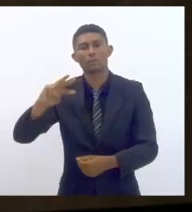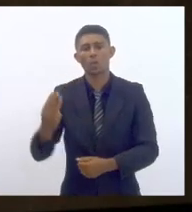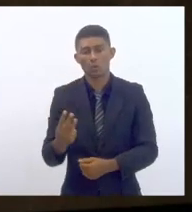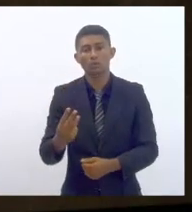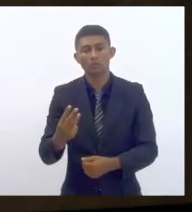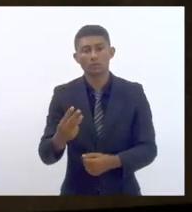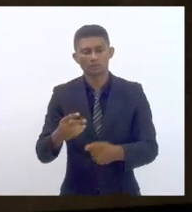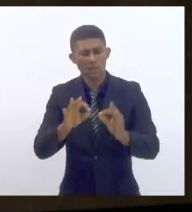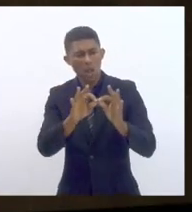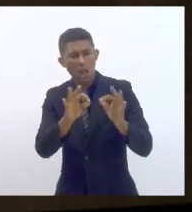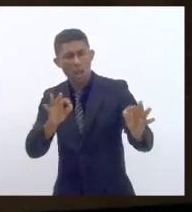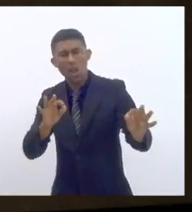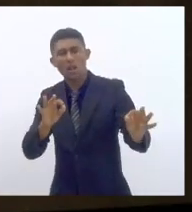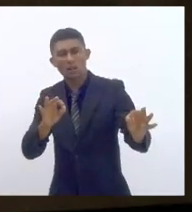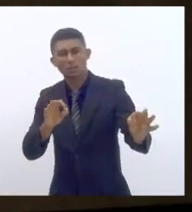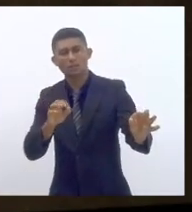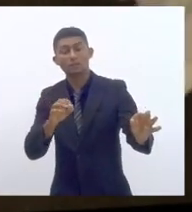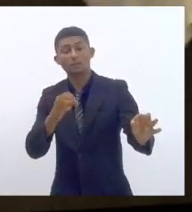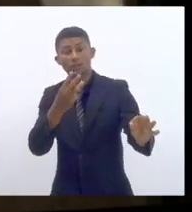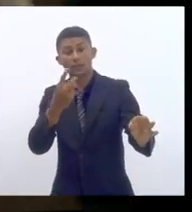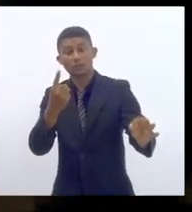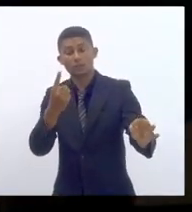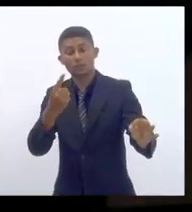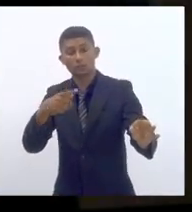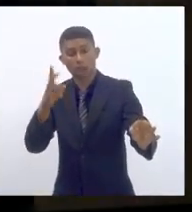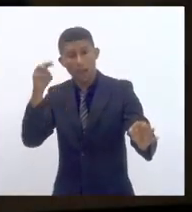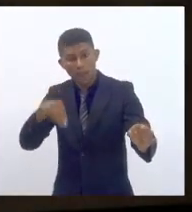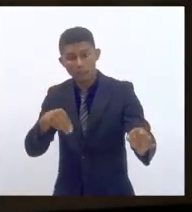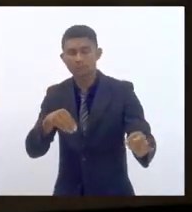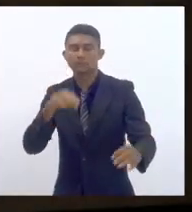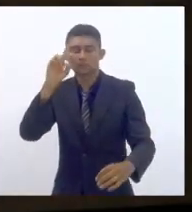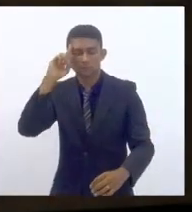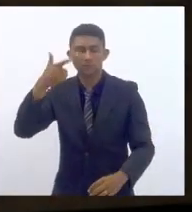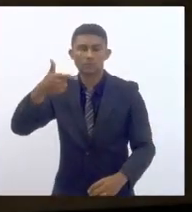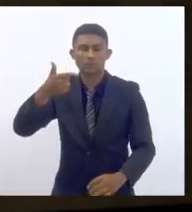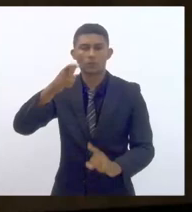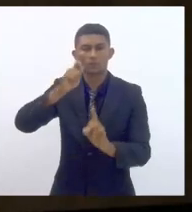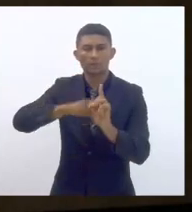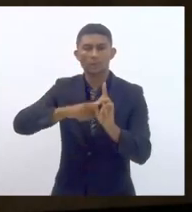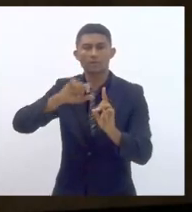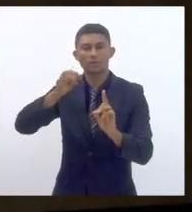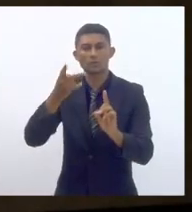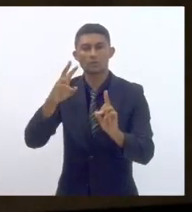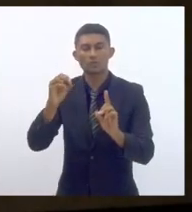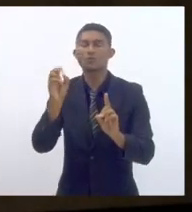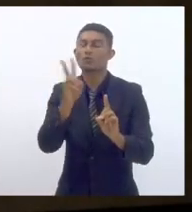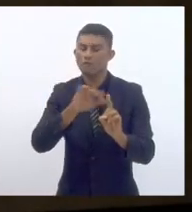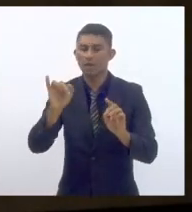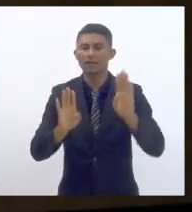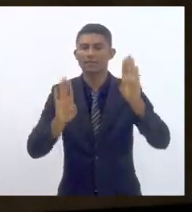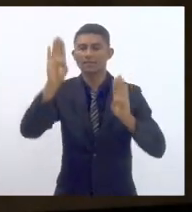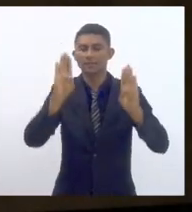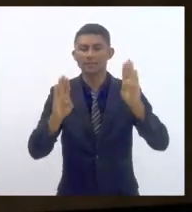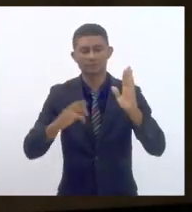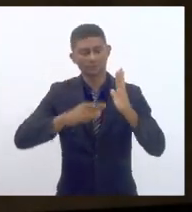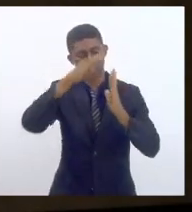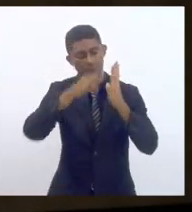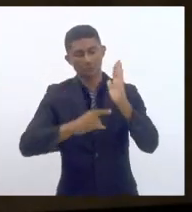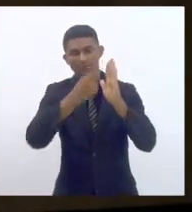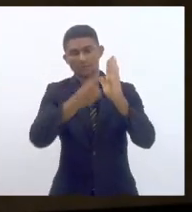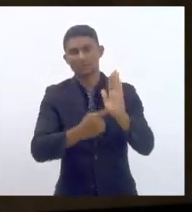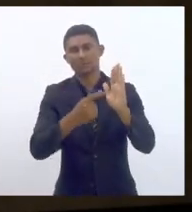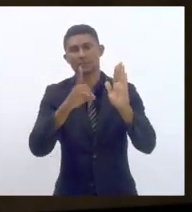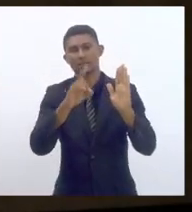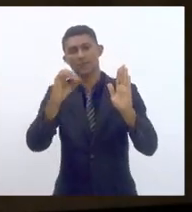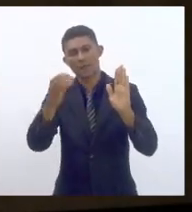e dia 12 de julho vai ser a licitação, já foi publicado no Diário Oficial. E é uma